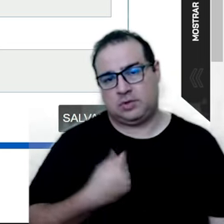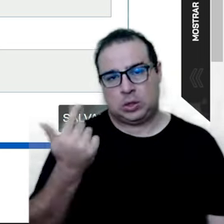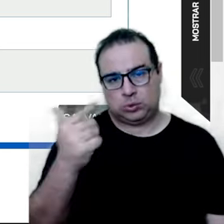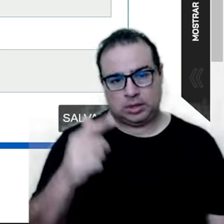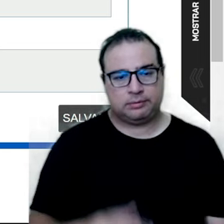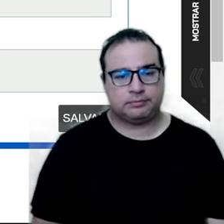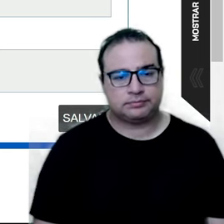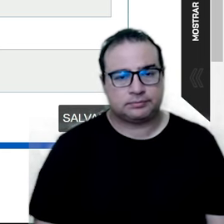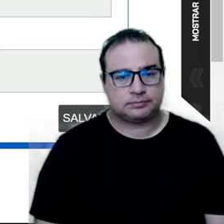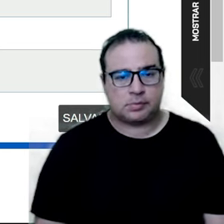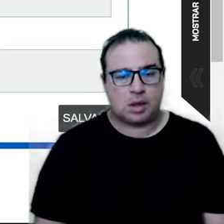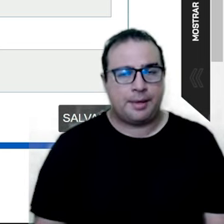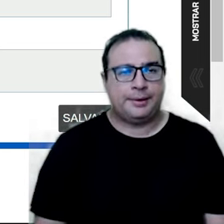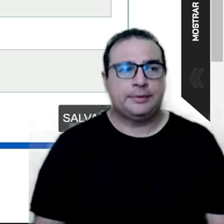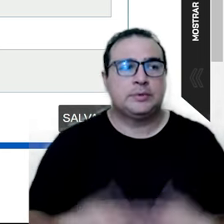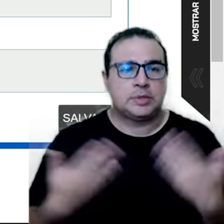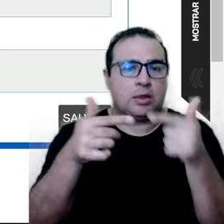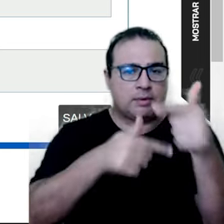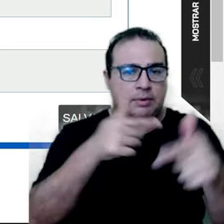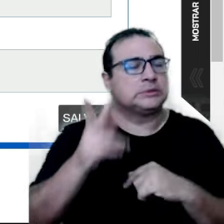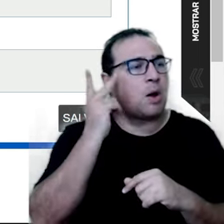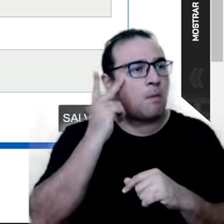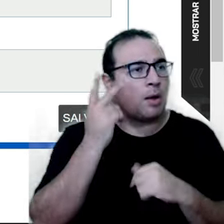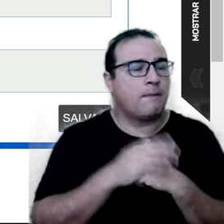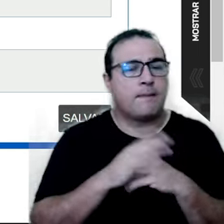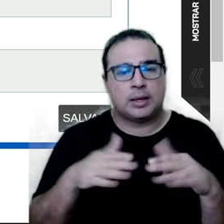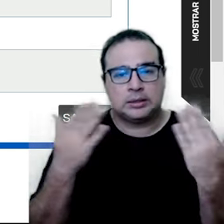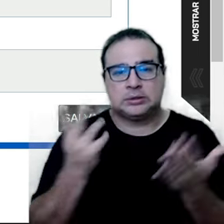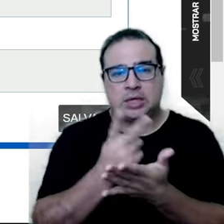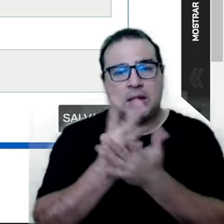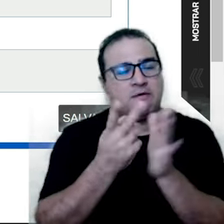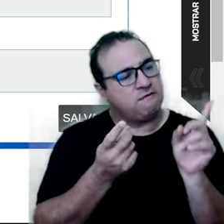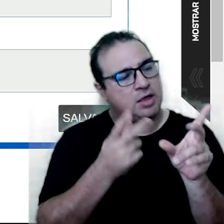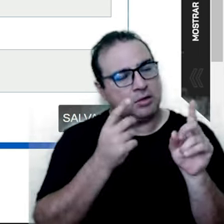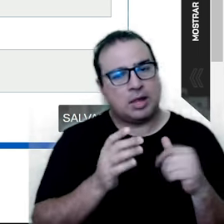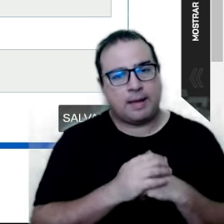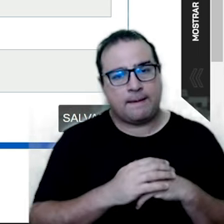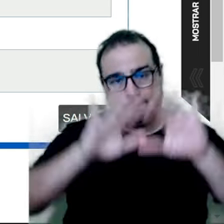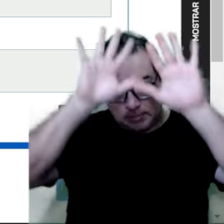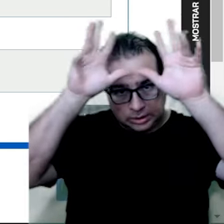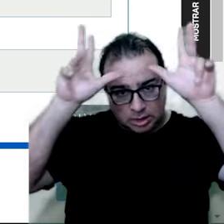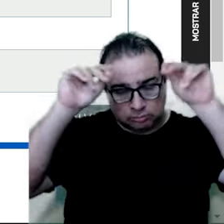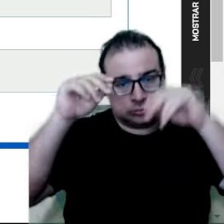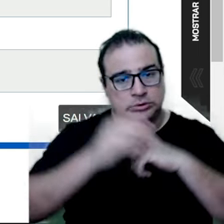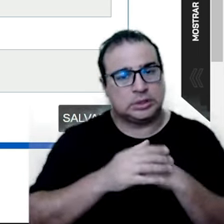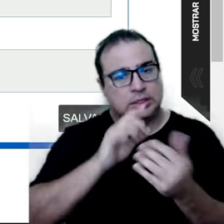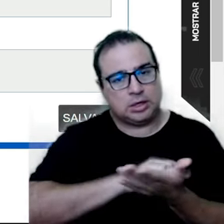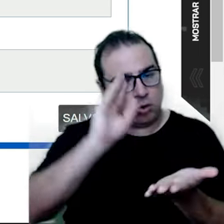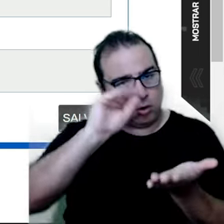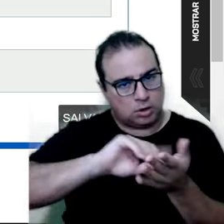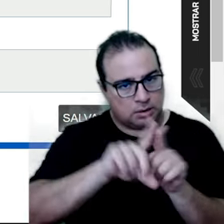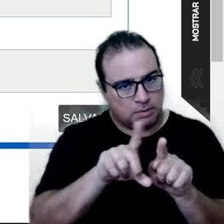está simples assim ah eu trabalho aqui em São Paulo mas eu sempre vendo lá na em Manaus então tem lá uma